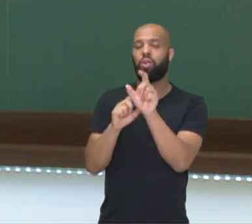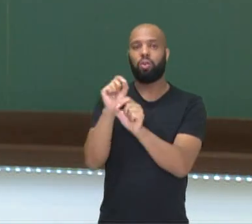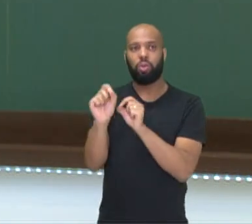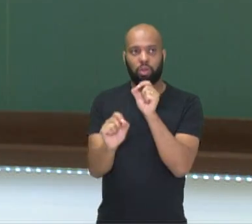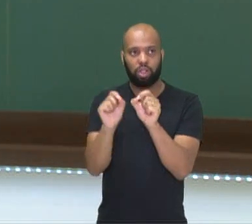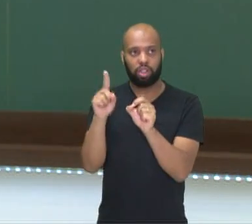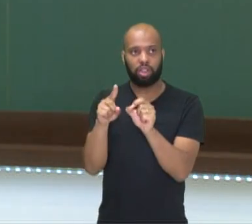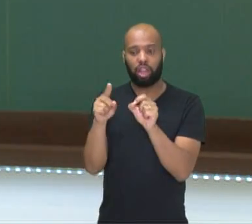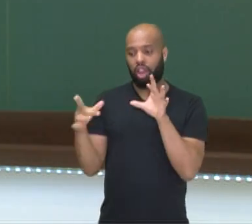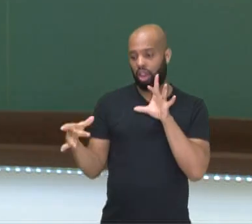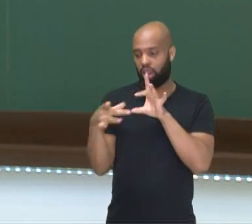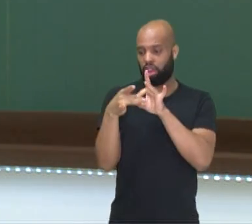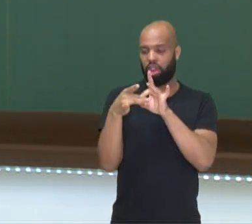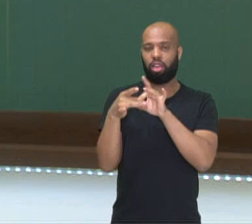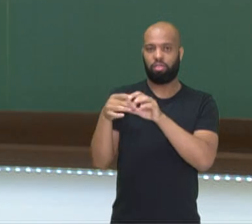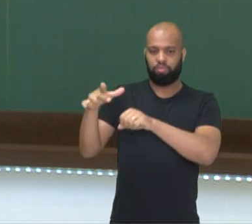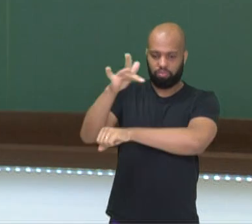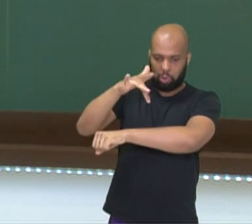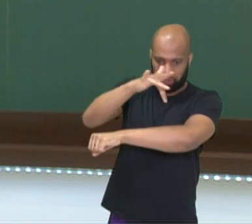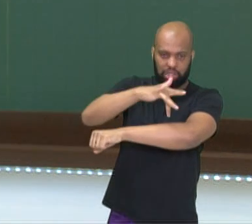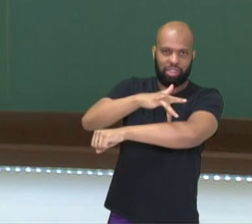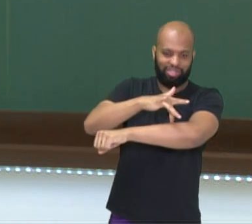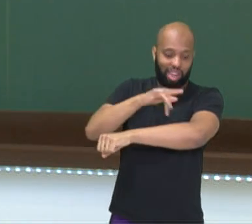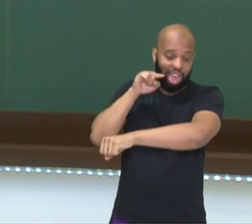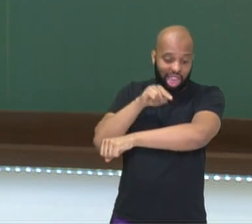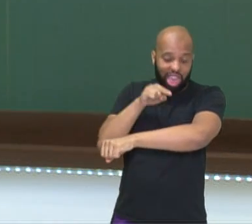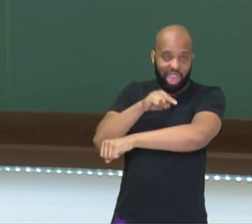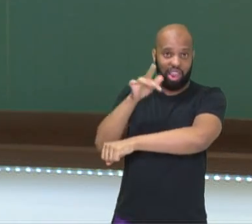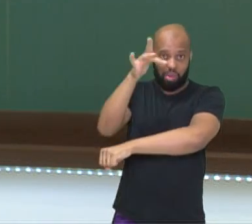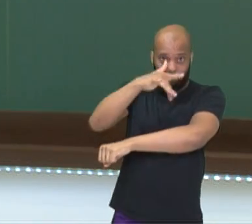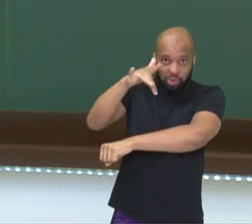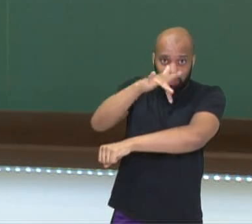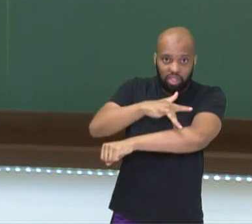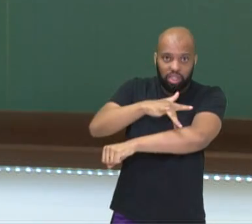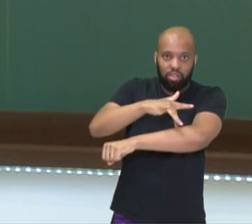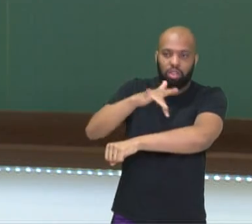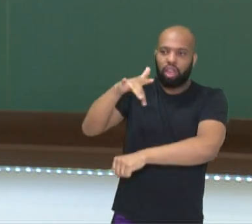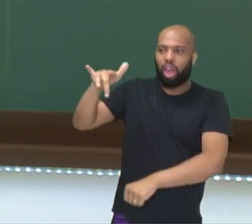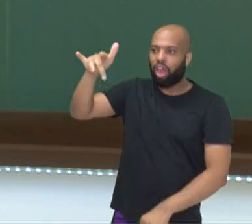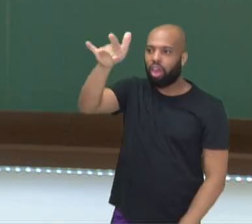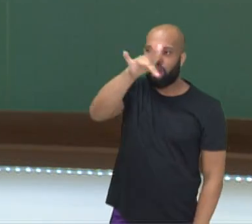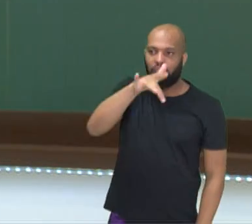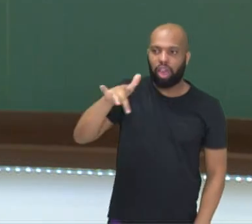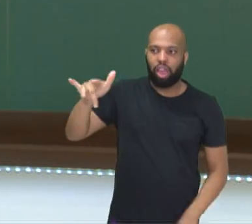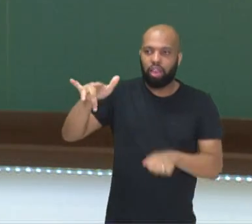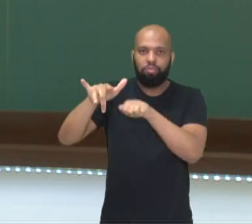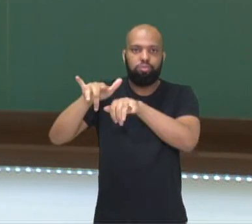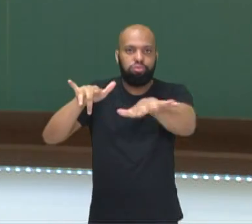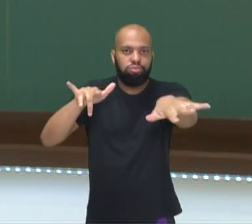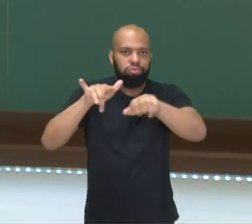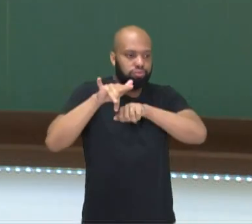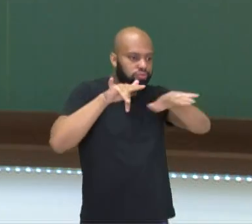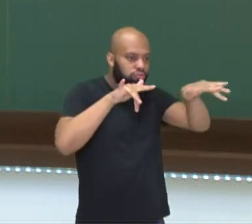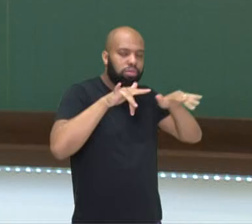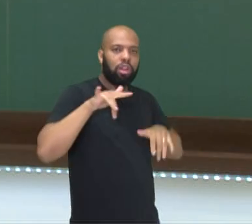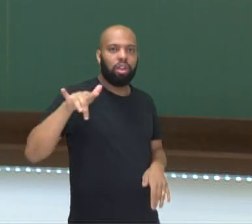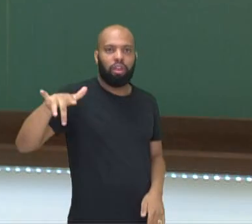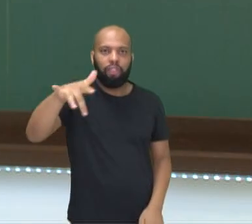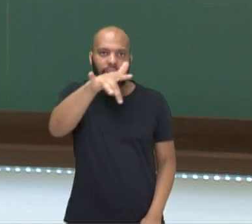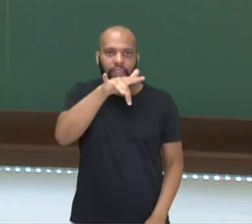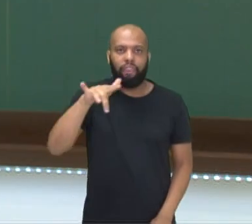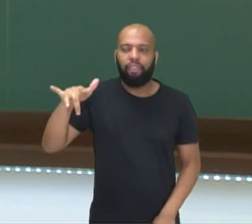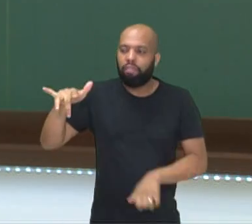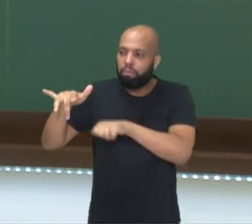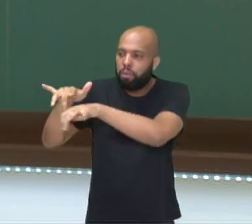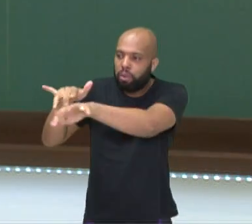o mosquito. Então o mosquito é o vetor, né? Ele transmite essa doença para os seres humanos. No interior